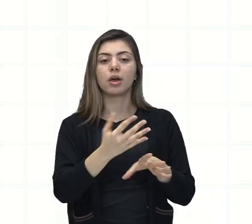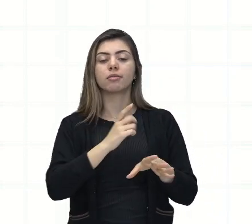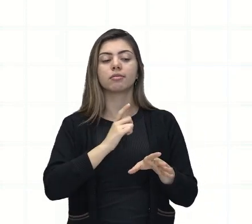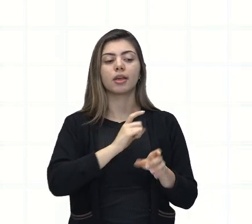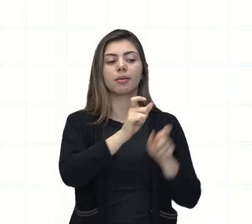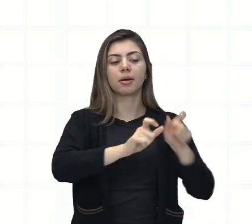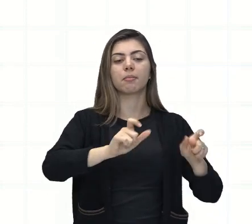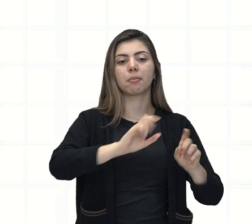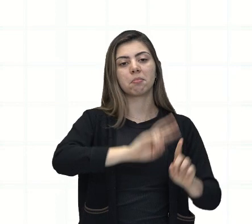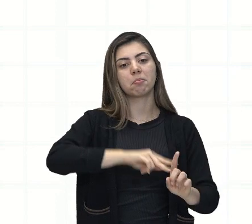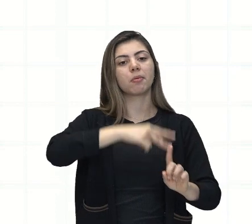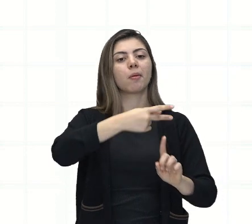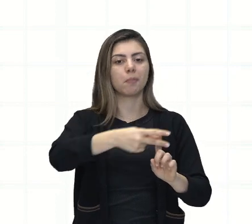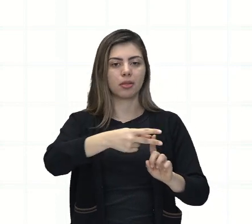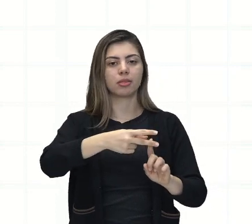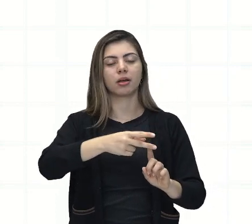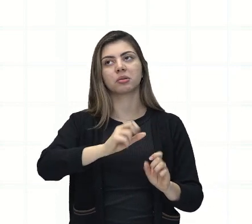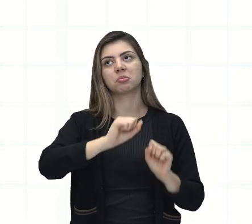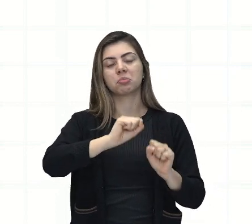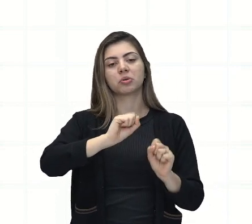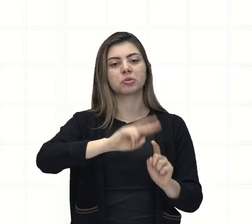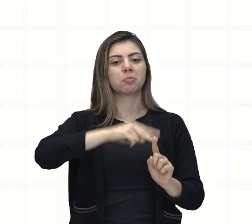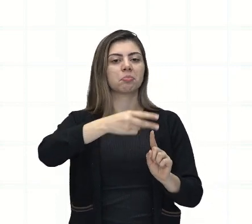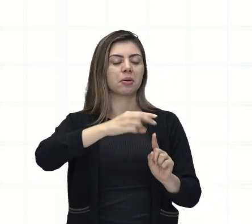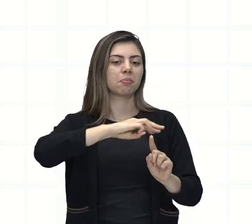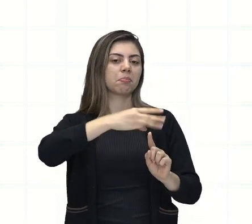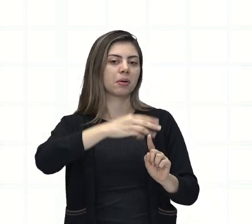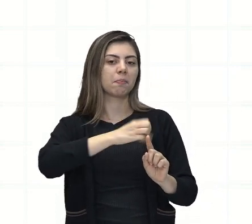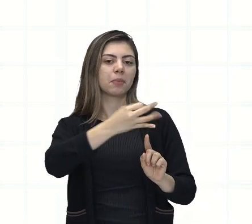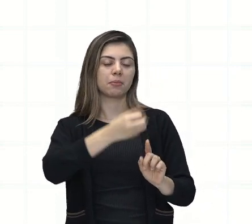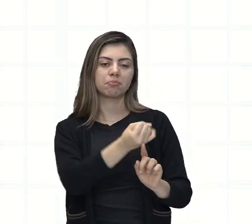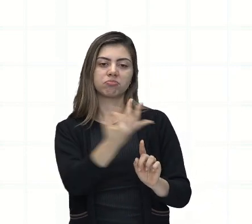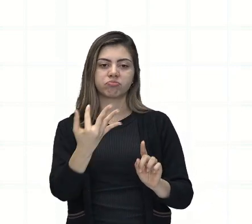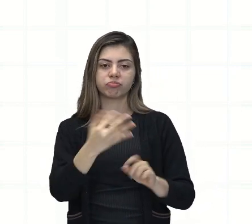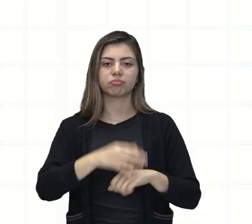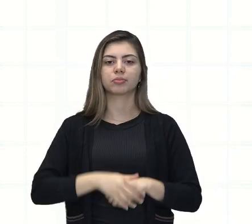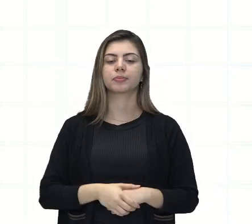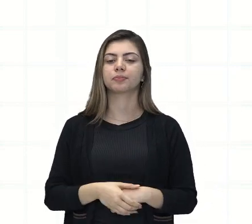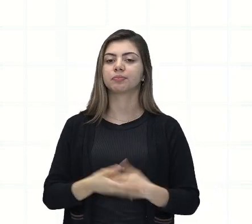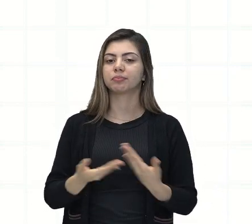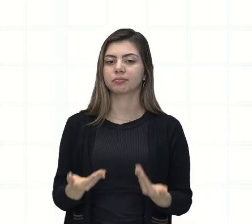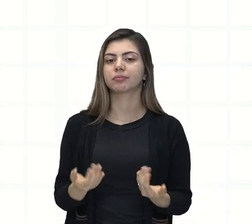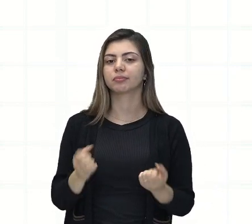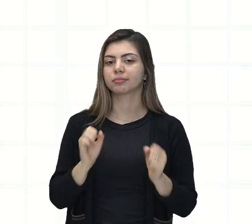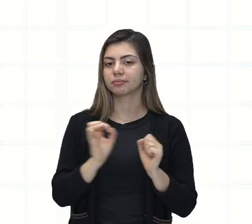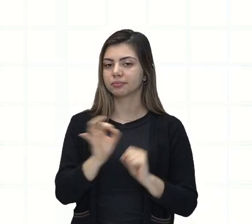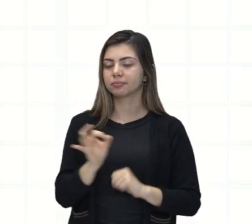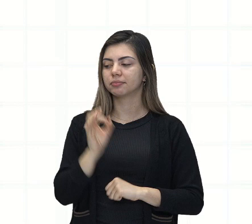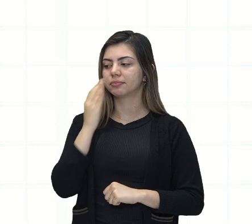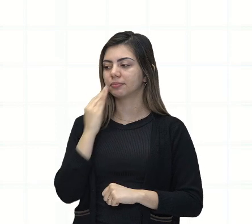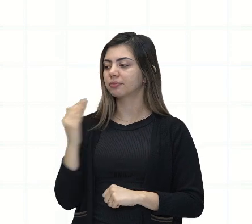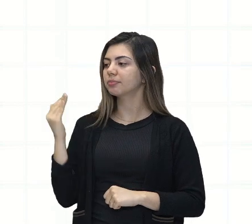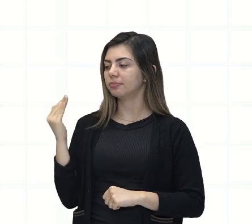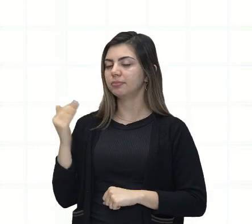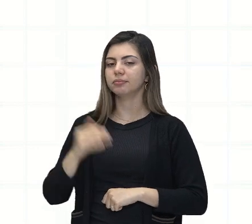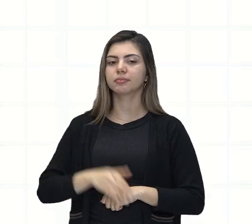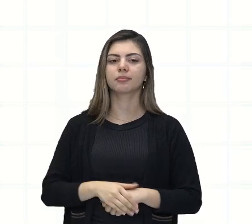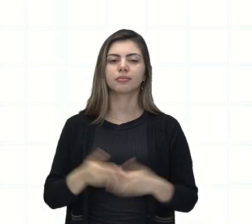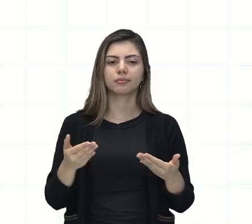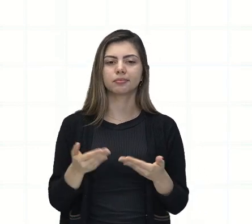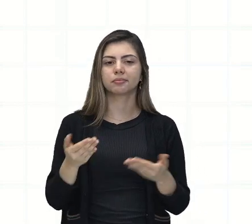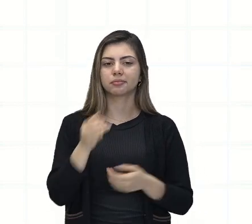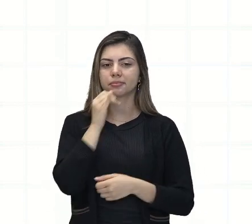aí, quantas vezes traz a ideia de quantidade, né? Foi aumentada. Então, vamos